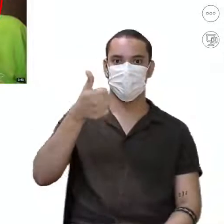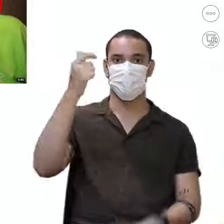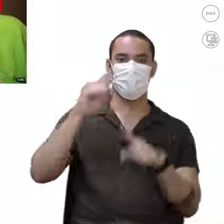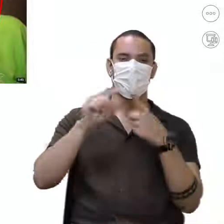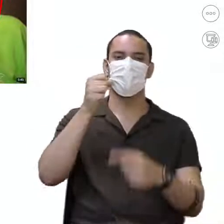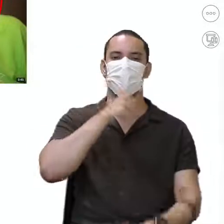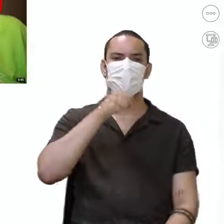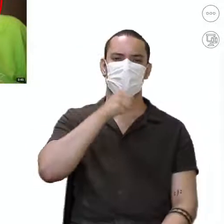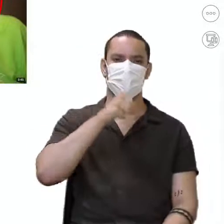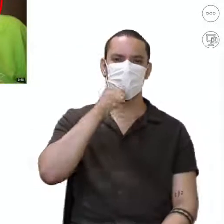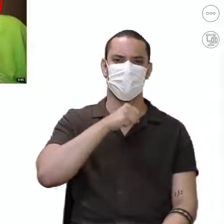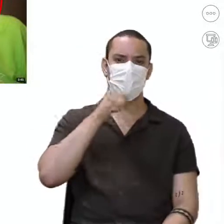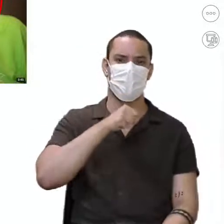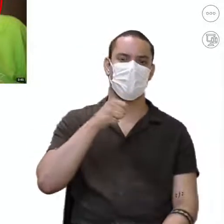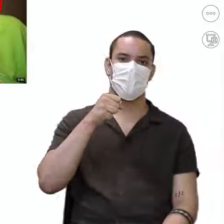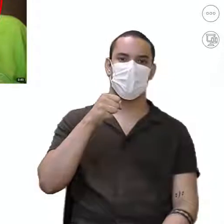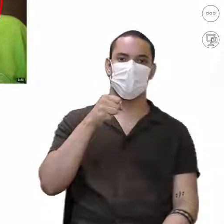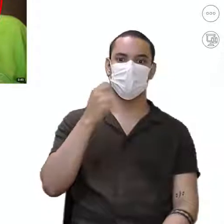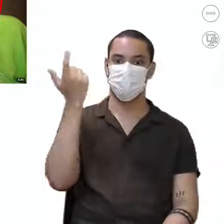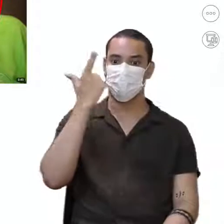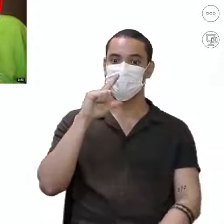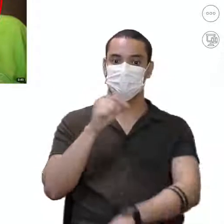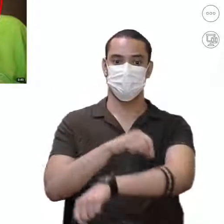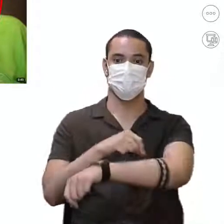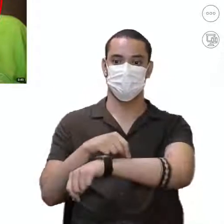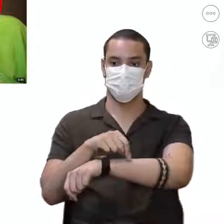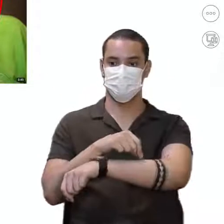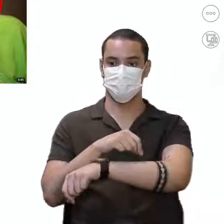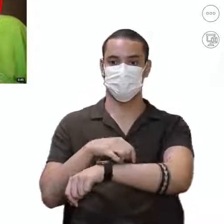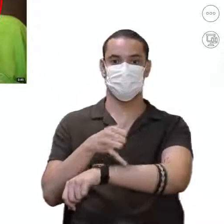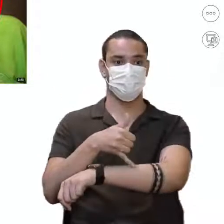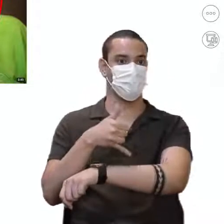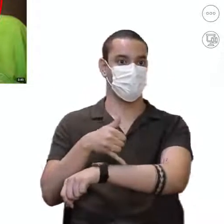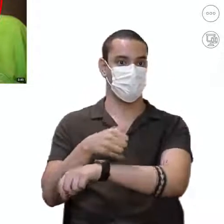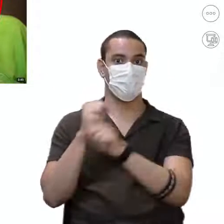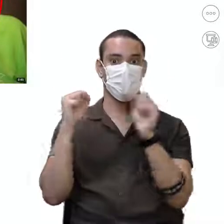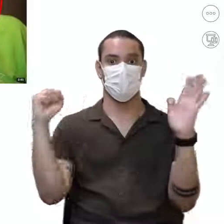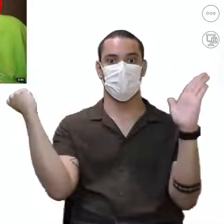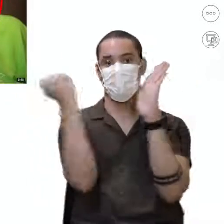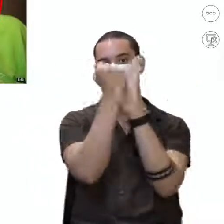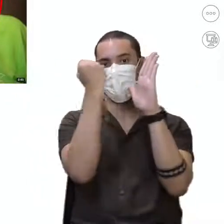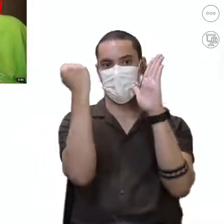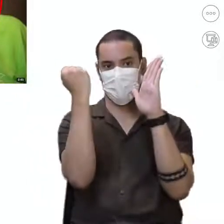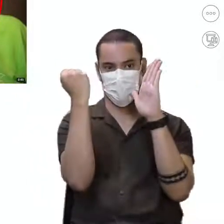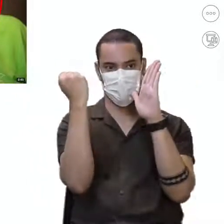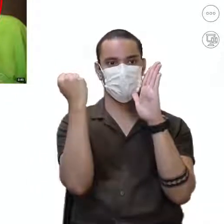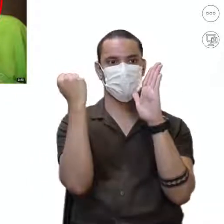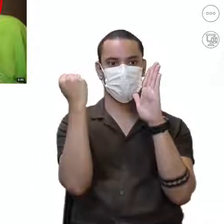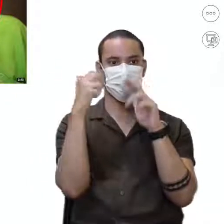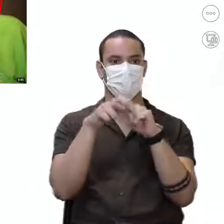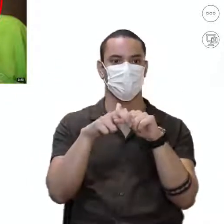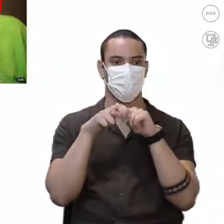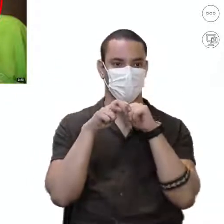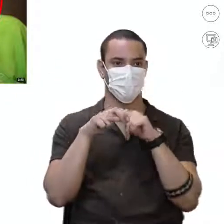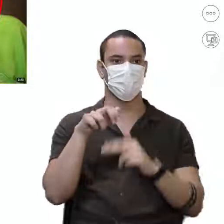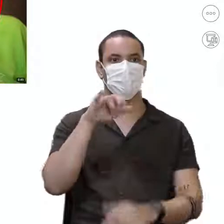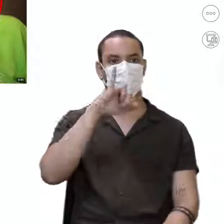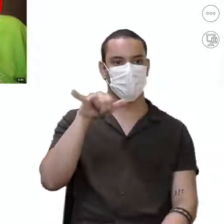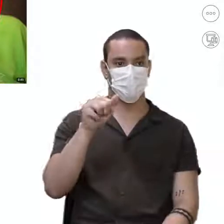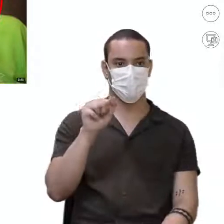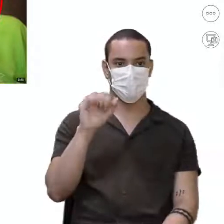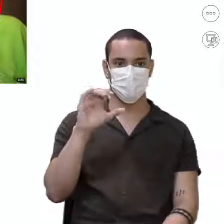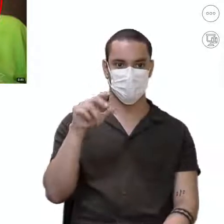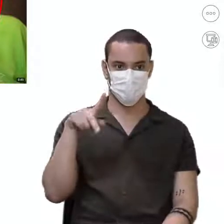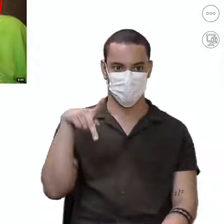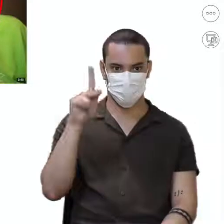pessoa mais velha a receber uma tatuagem. Pode ter entrado no Guinness Book, não sei, olha aí. Jack Reynolds é o